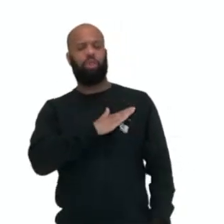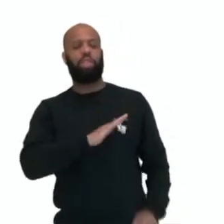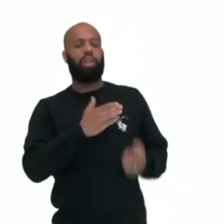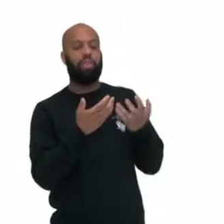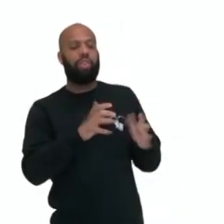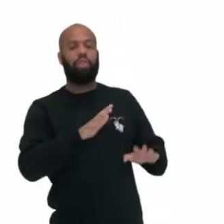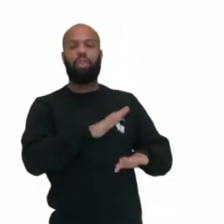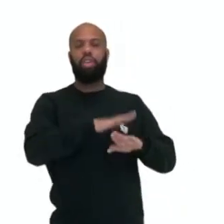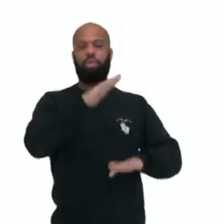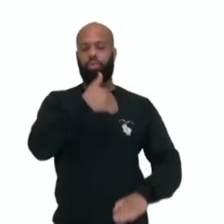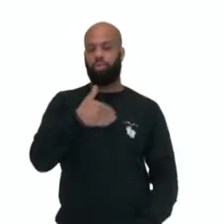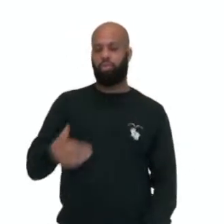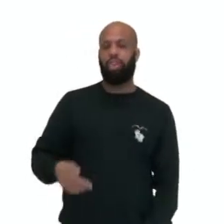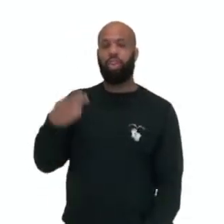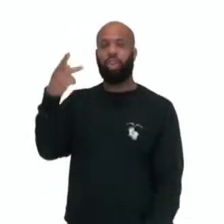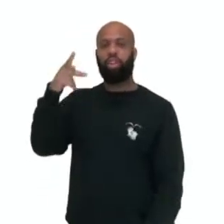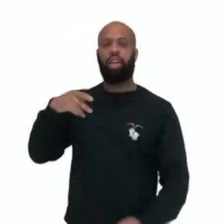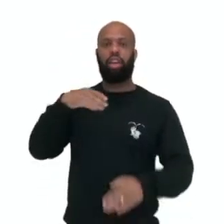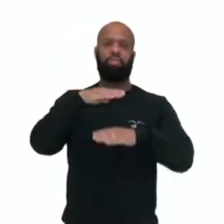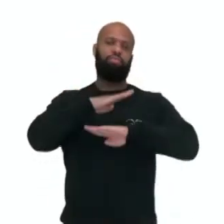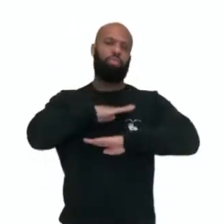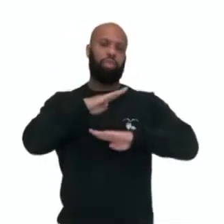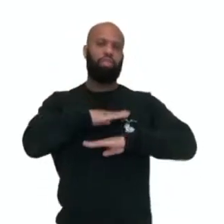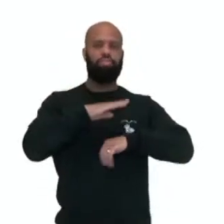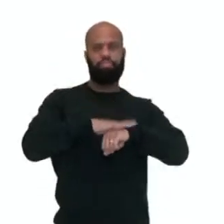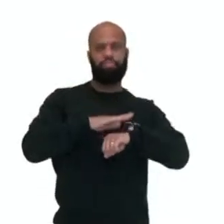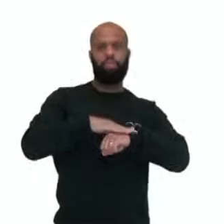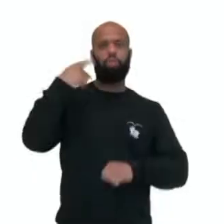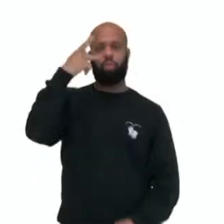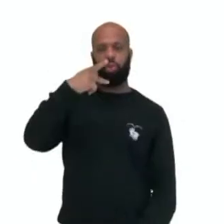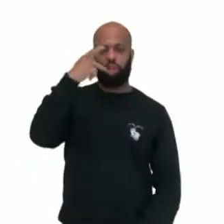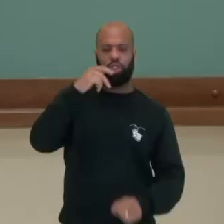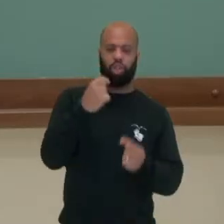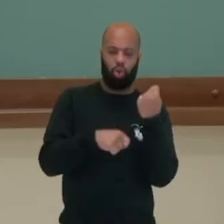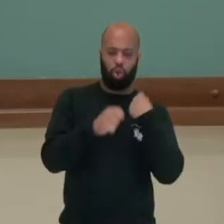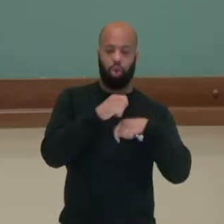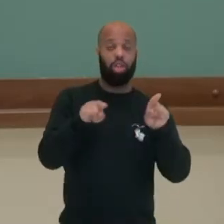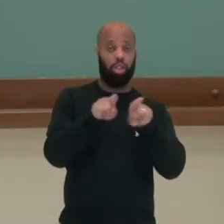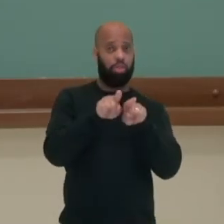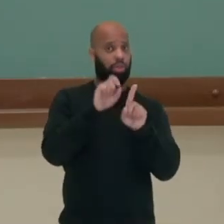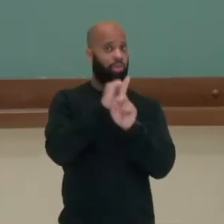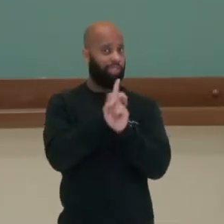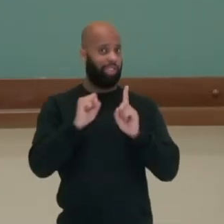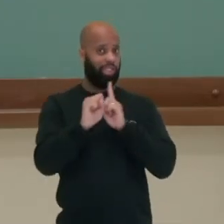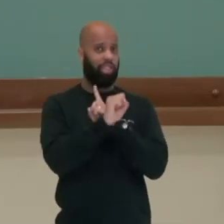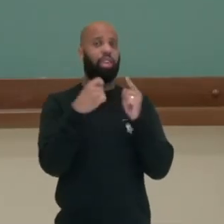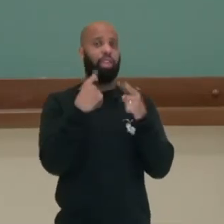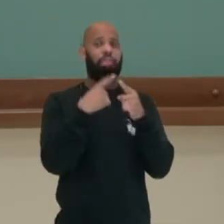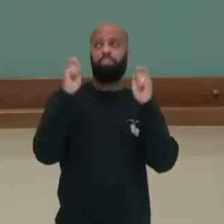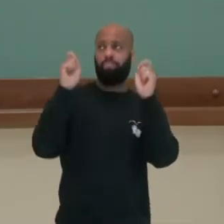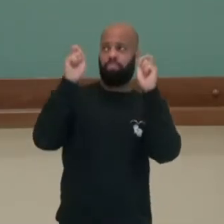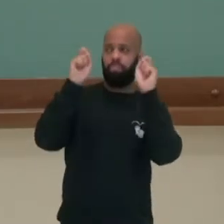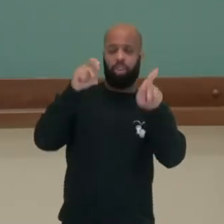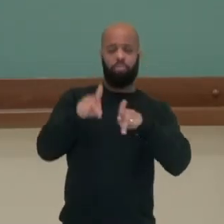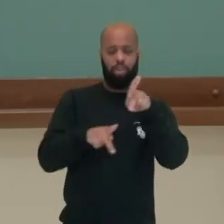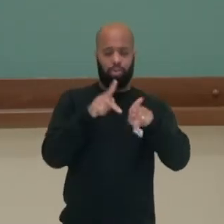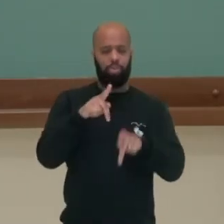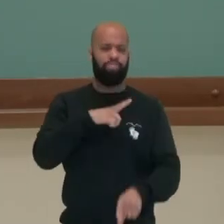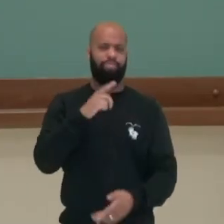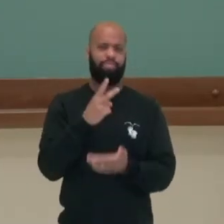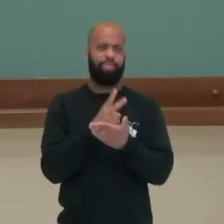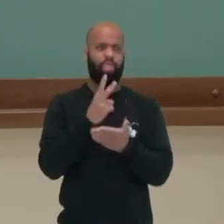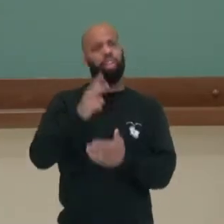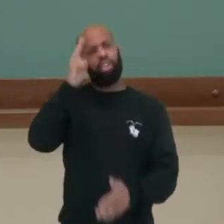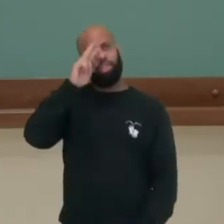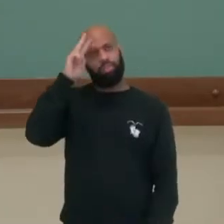da população em relação à situação política, econômica ou social. Manifestações populares são muito comuns na história